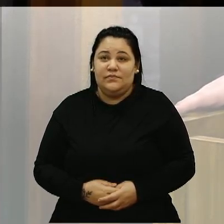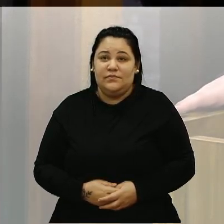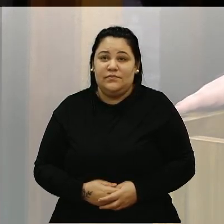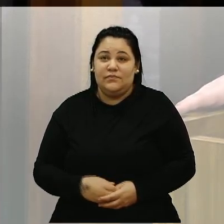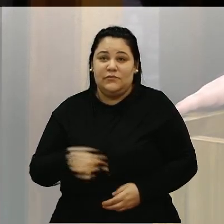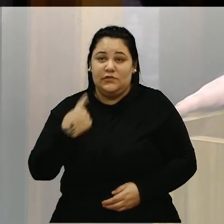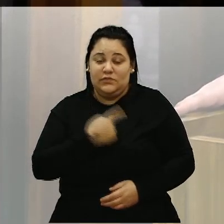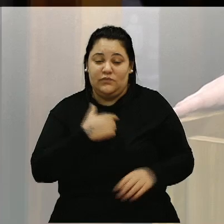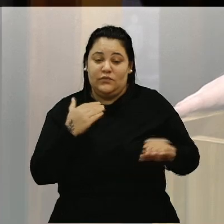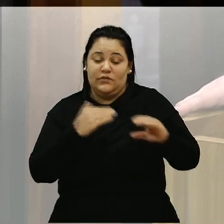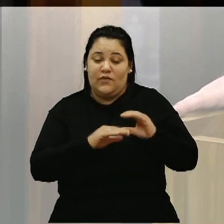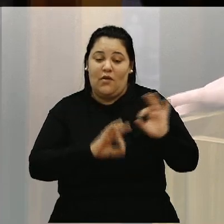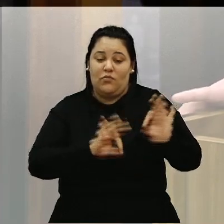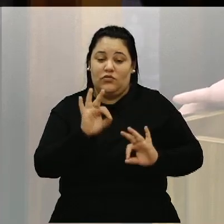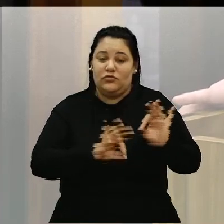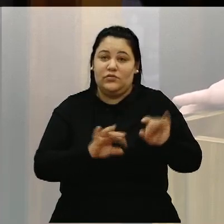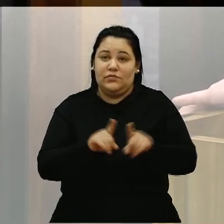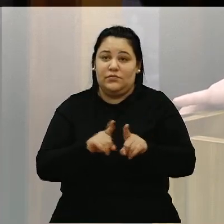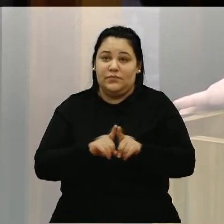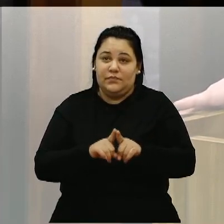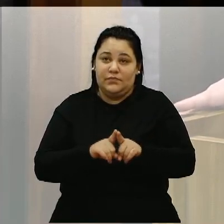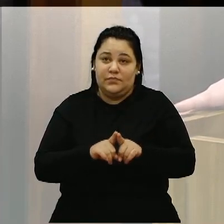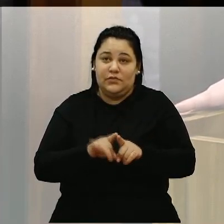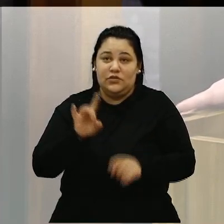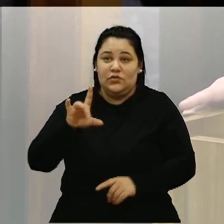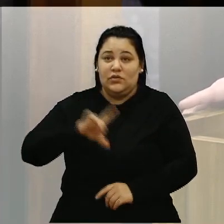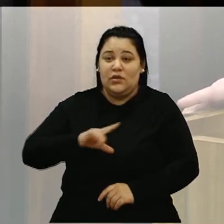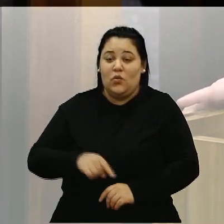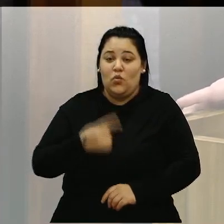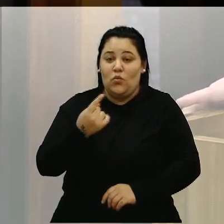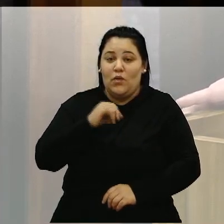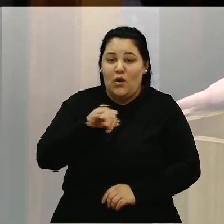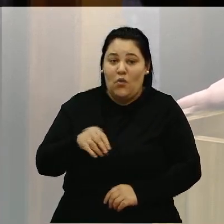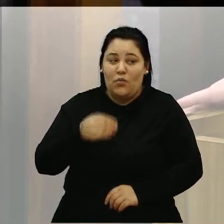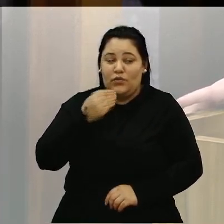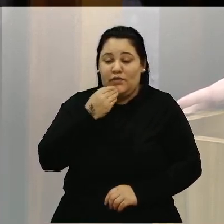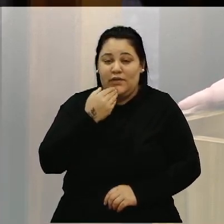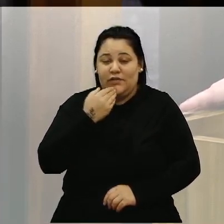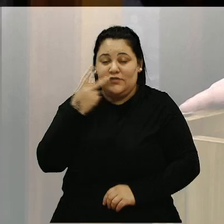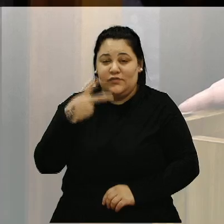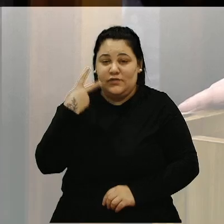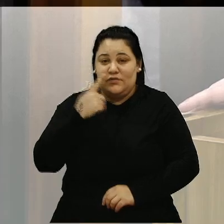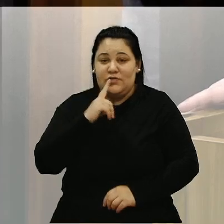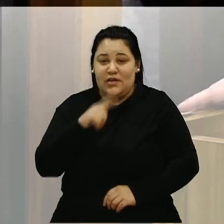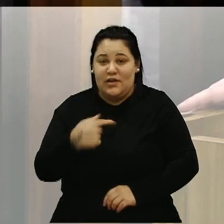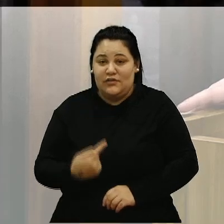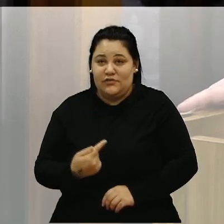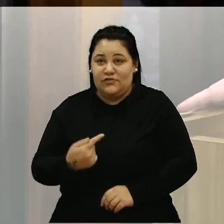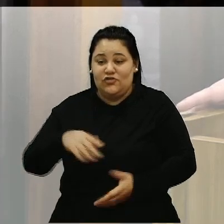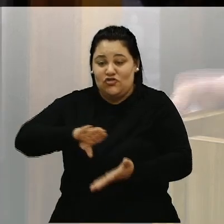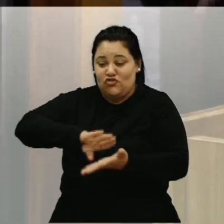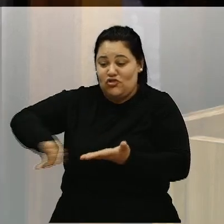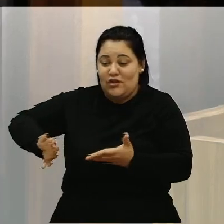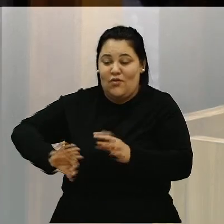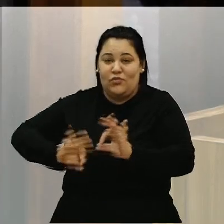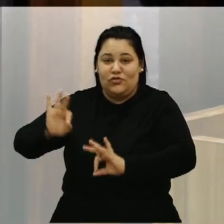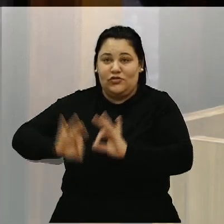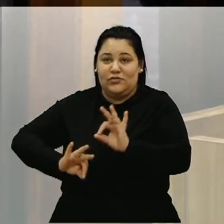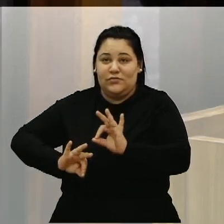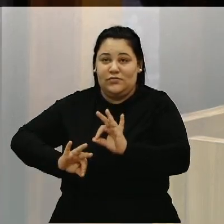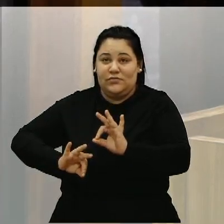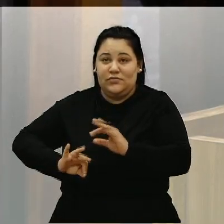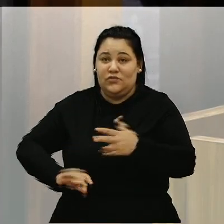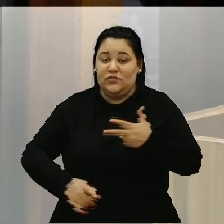nós vamos encaminhar esse projeto. Só há uma chance, vereadora Gladys, de nós retirarmos esse projeto. Que o